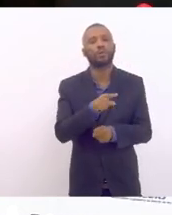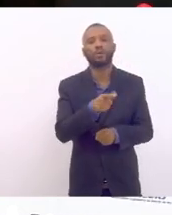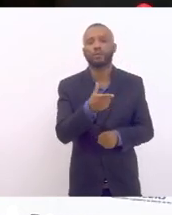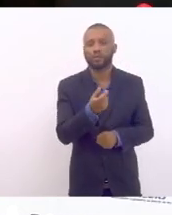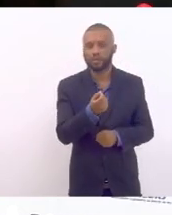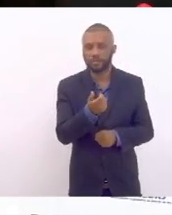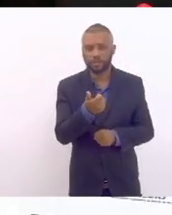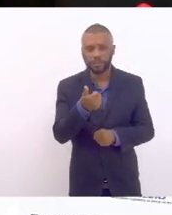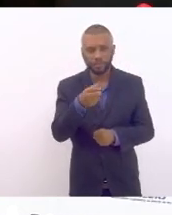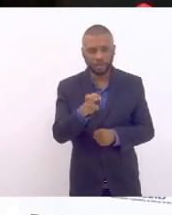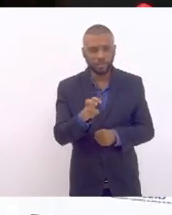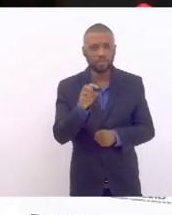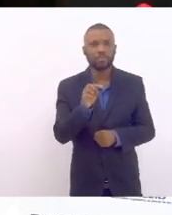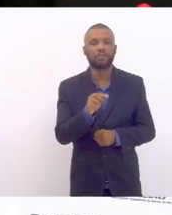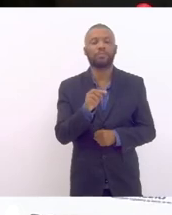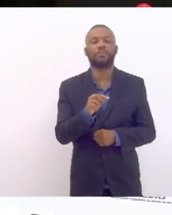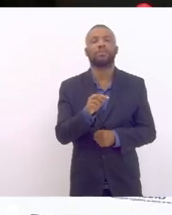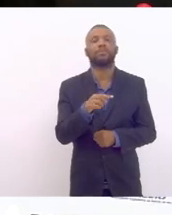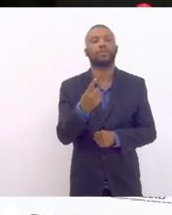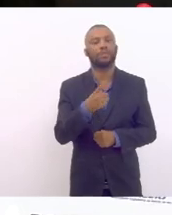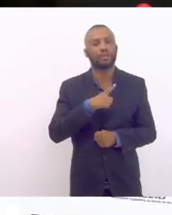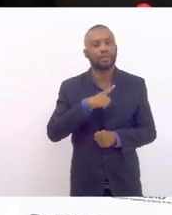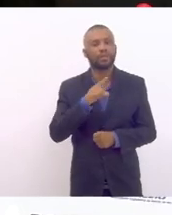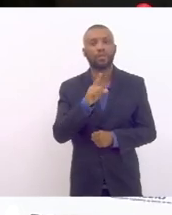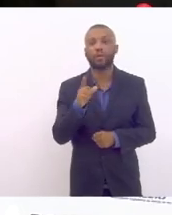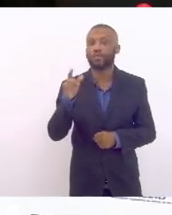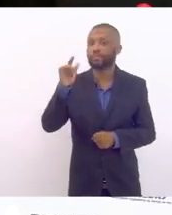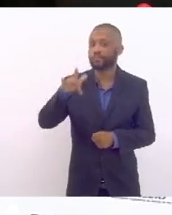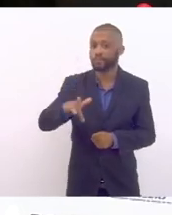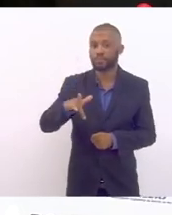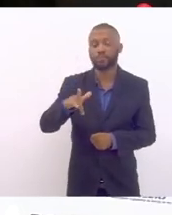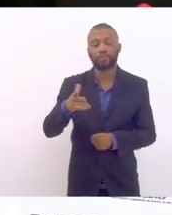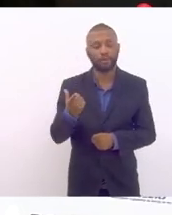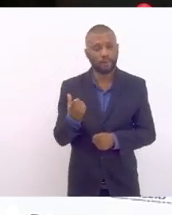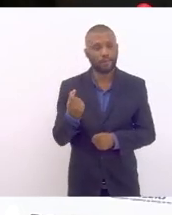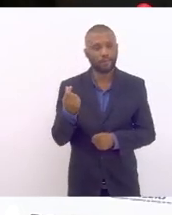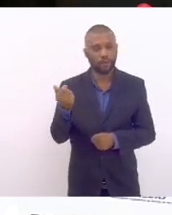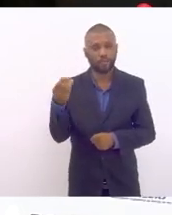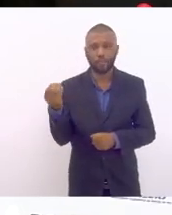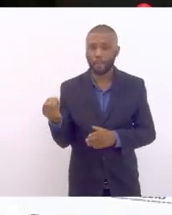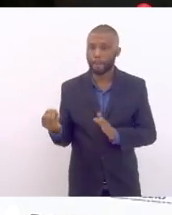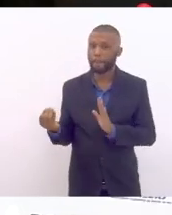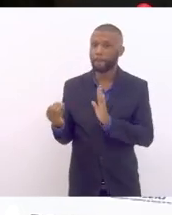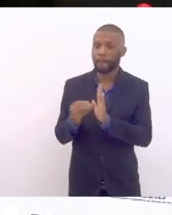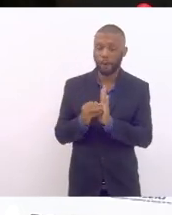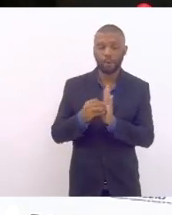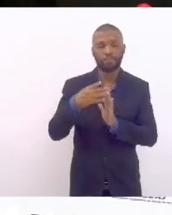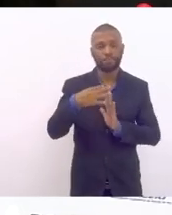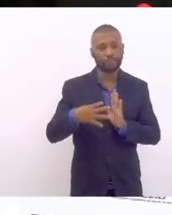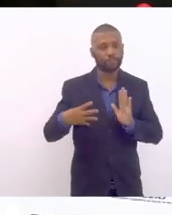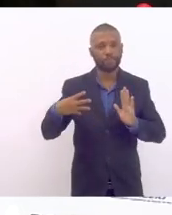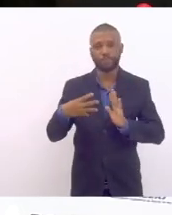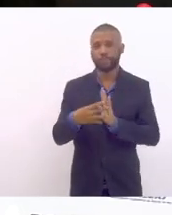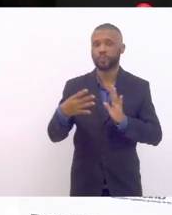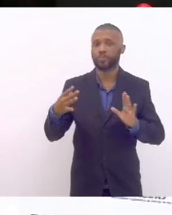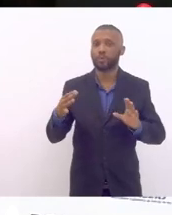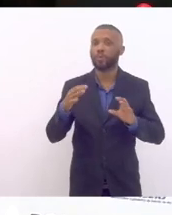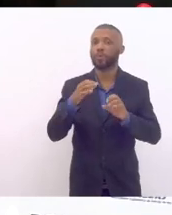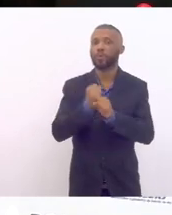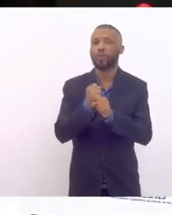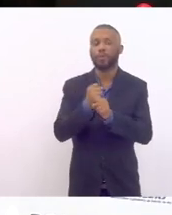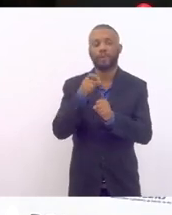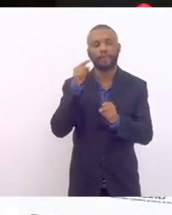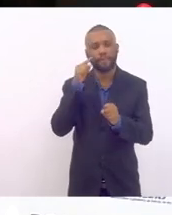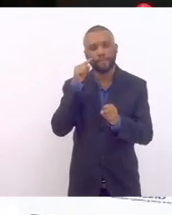2015 que a gente teve o último valor é Expresso do montante que foi